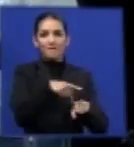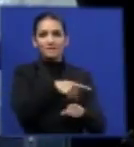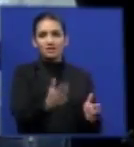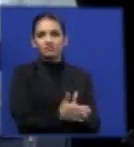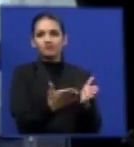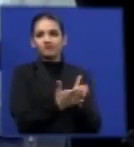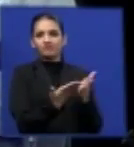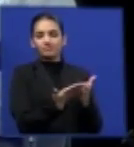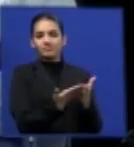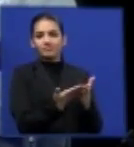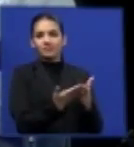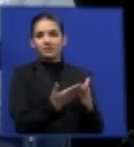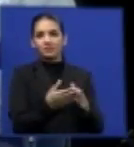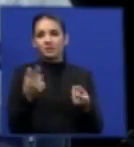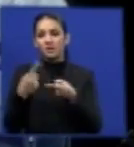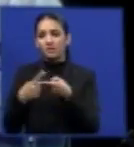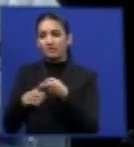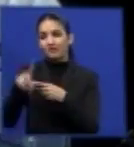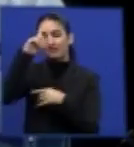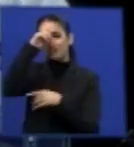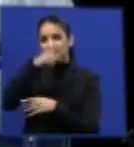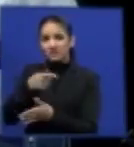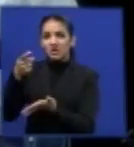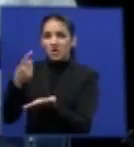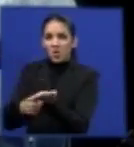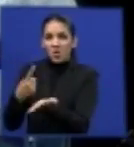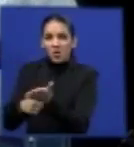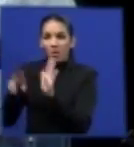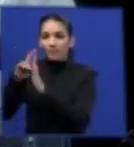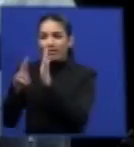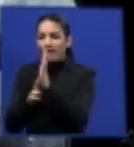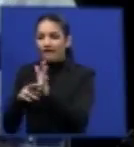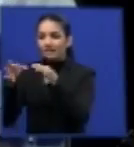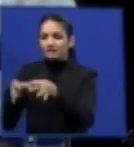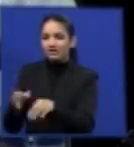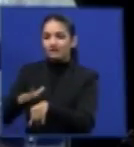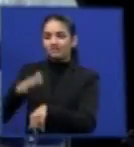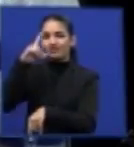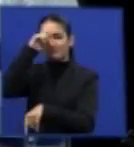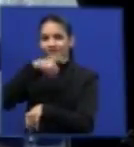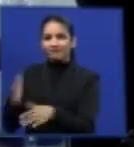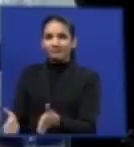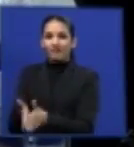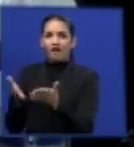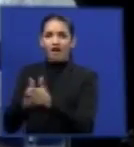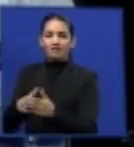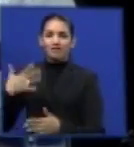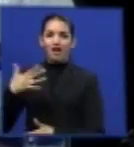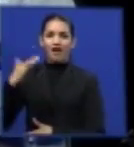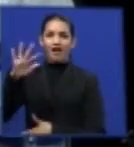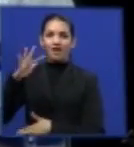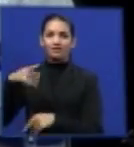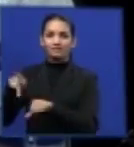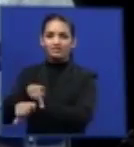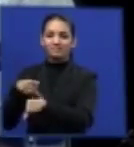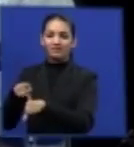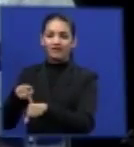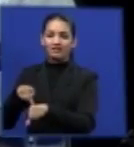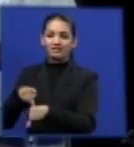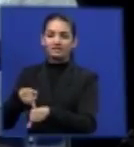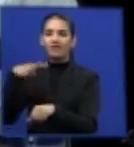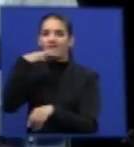de cumprir essas normas fica maior então nós acabamos nos convertendo em importadores de passivos